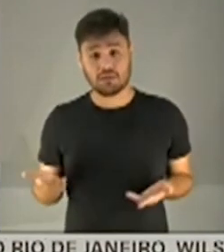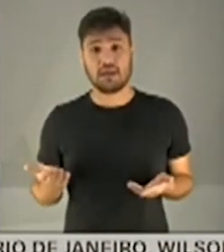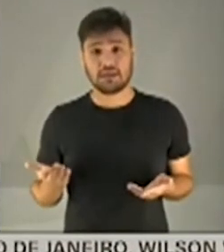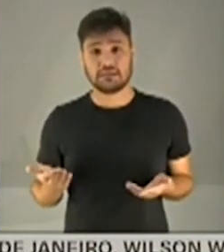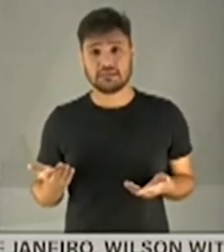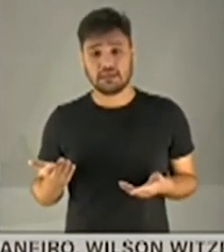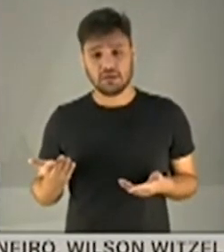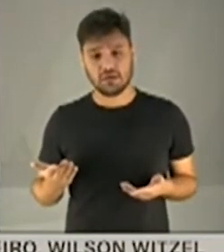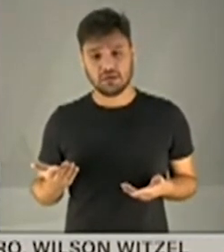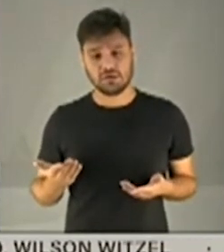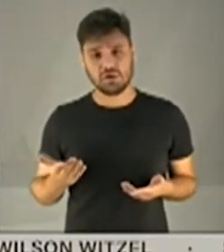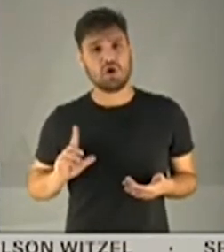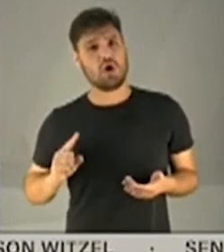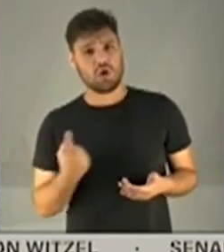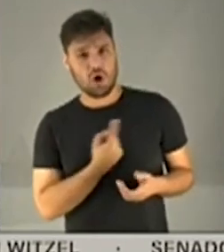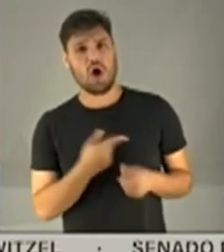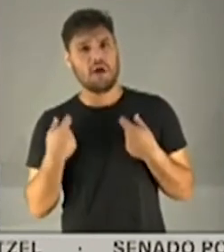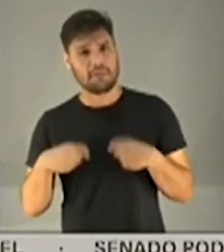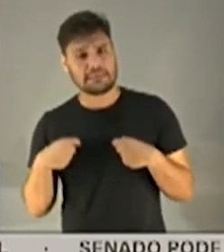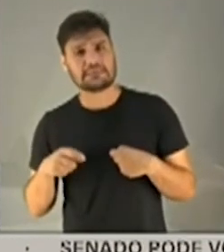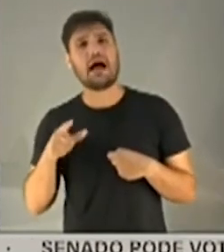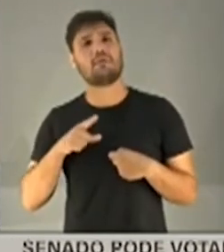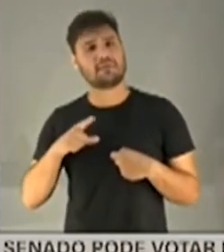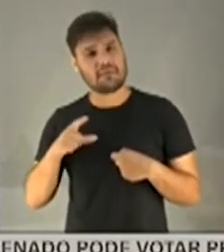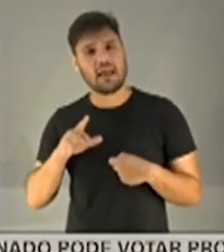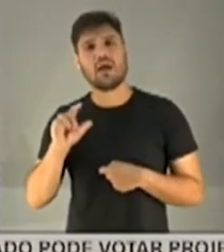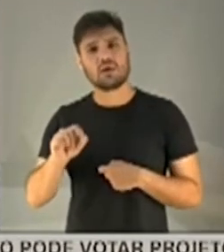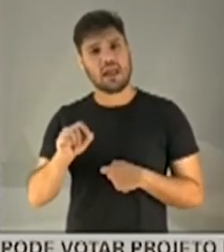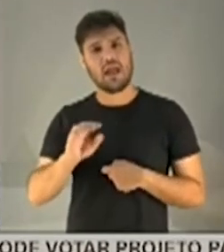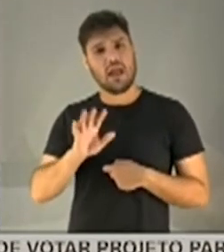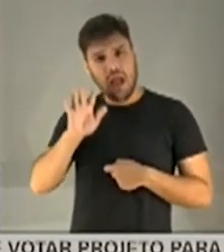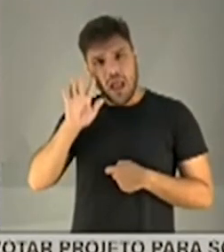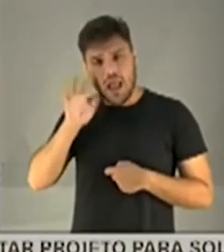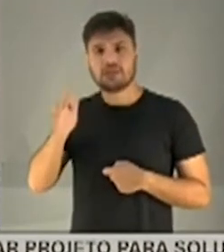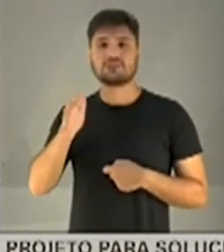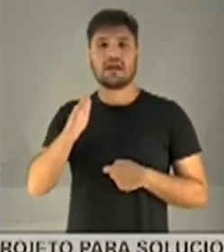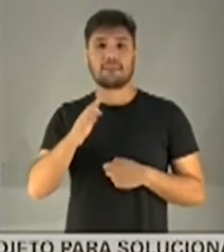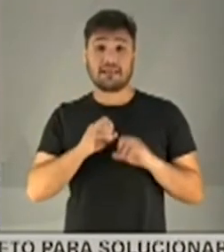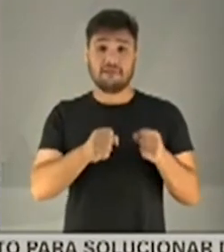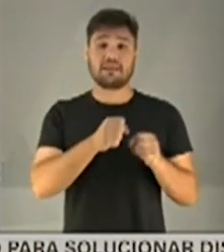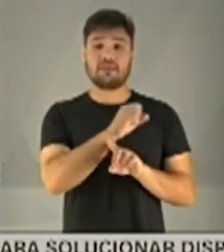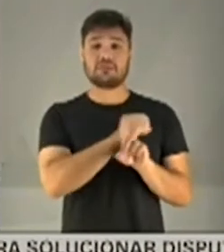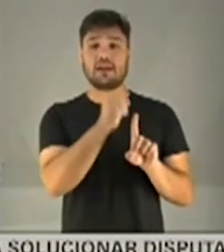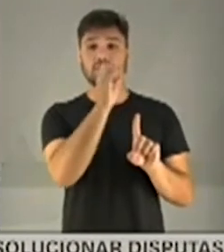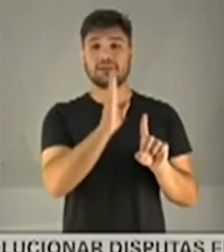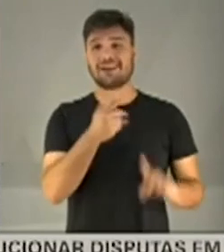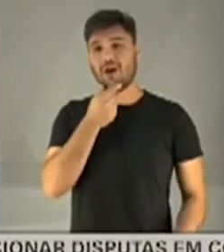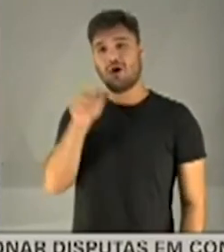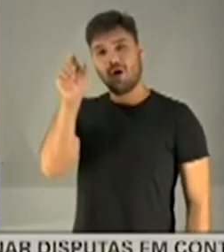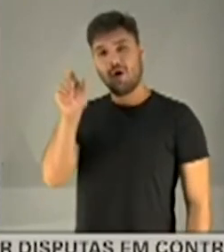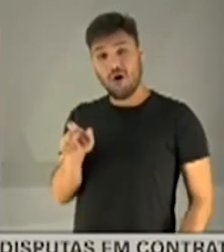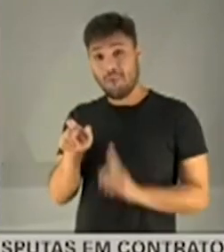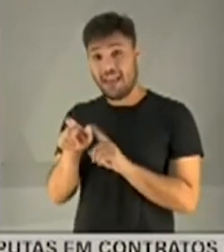se apresenta, nós temos que ter uma óbvia reação em nome da sociedade brasileira. Se esse senhor